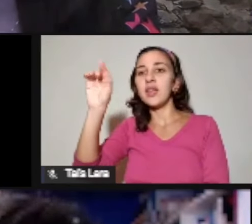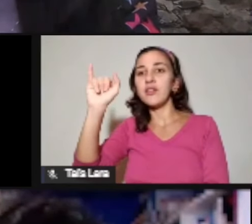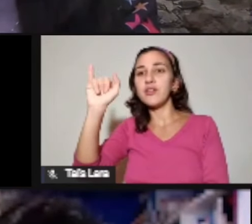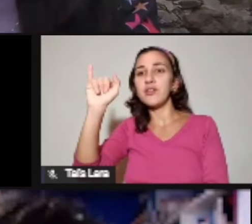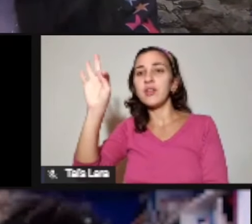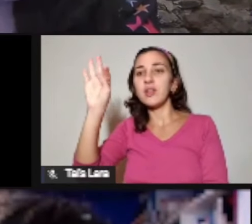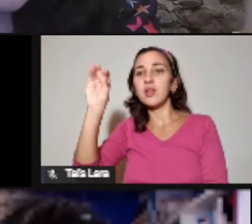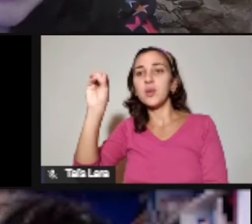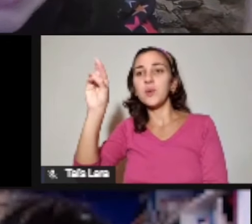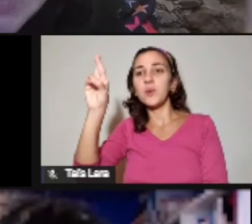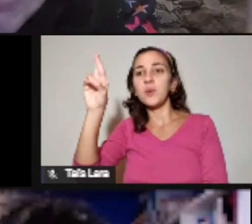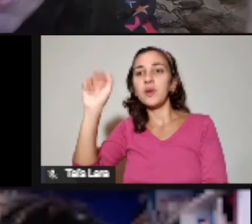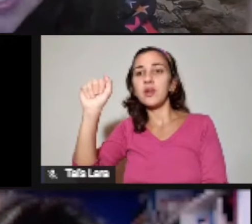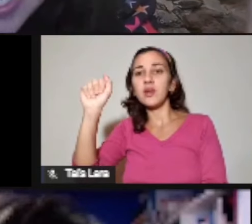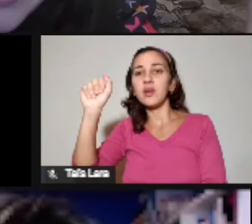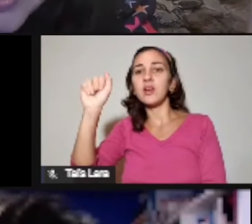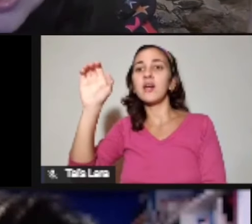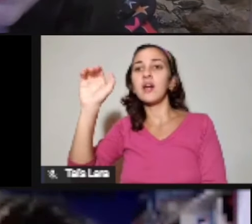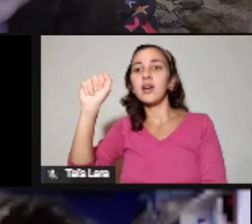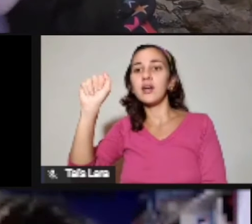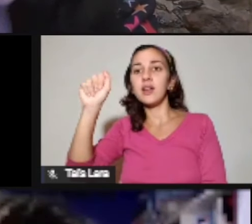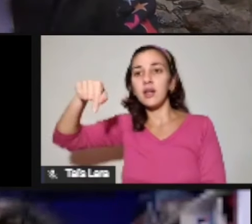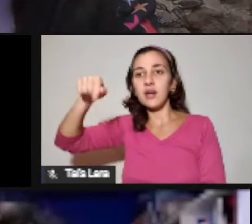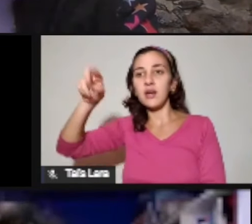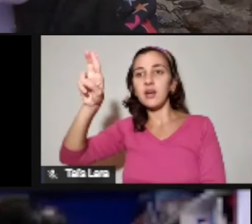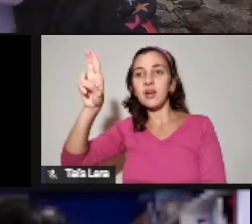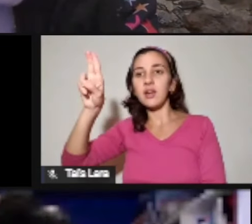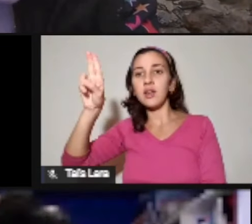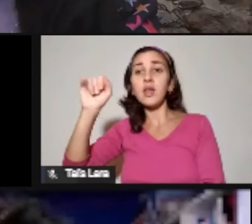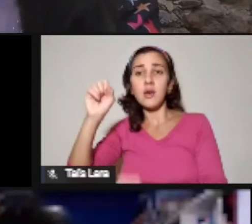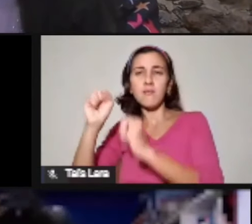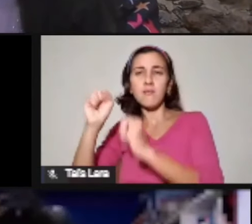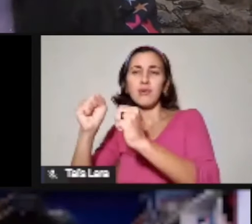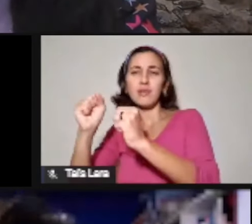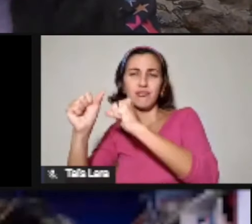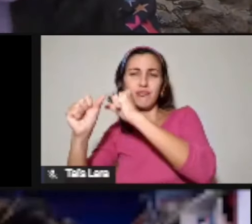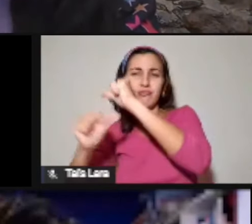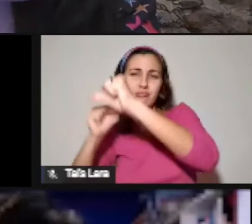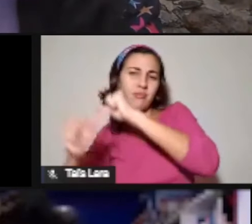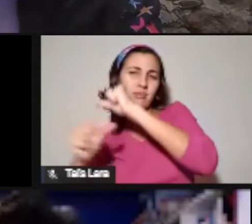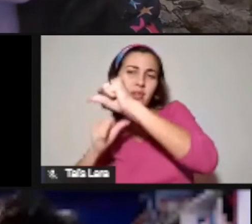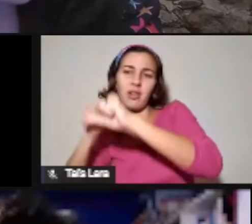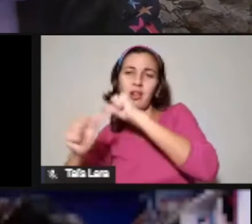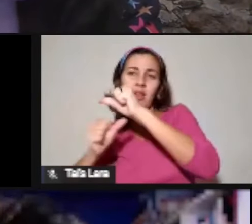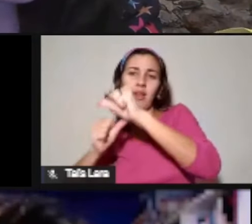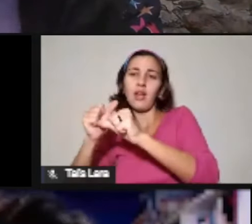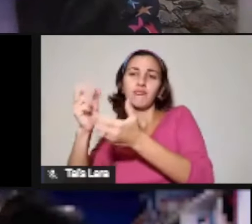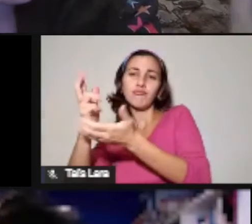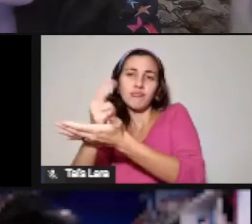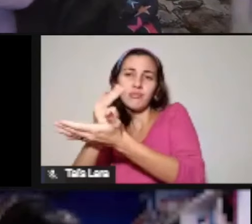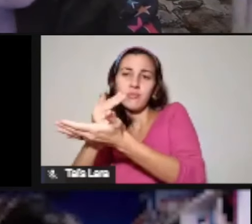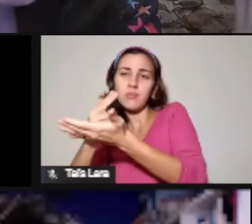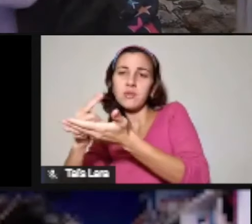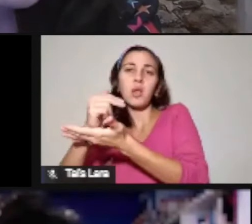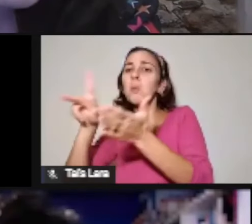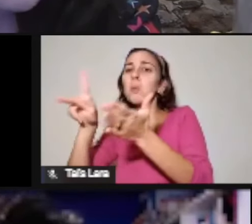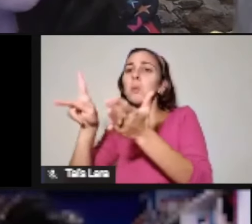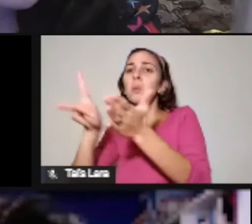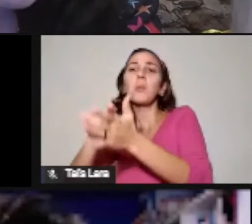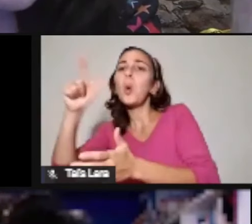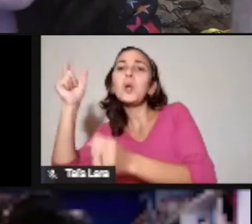para distribuir, até porque é muito barato, gente. A fitinha é muito barata. Pode colocar o símbolo da empresa. O importante é não mudar